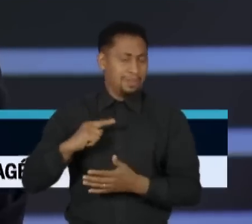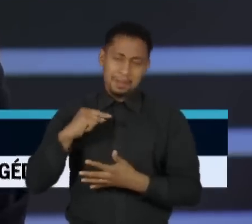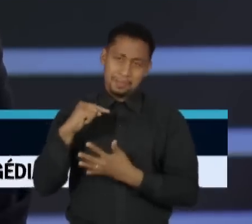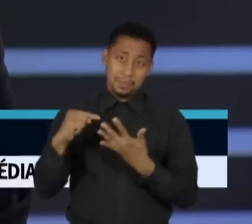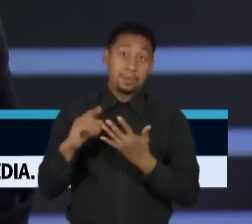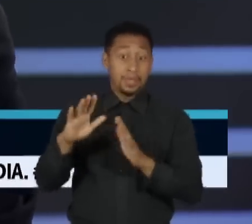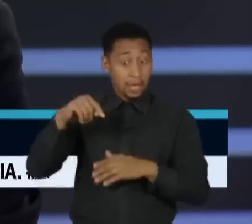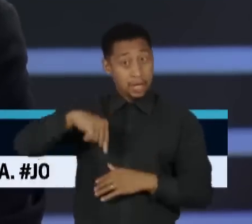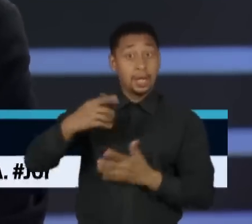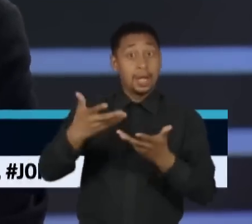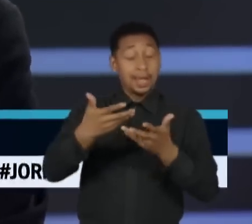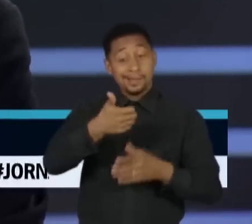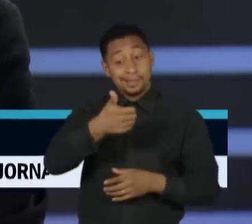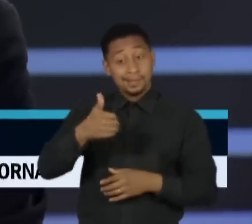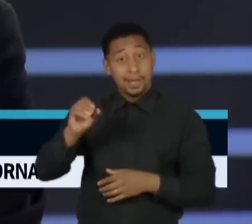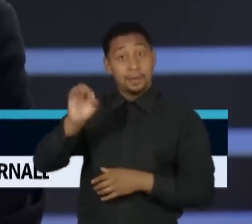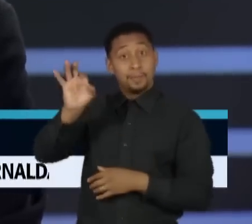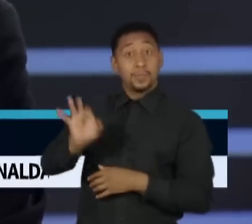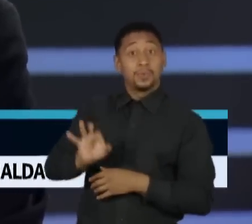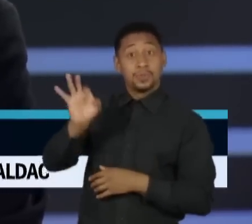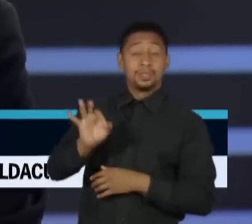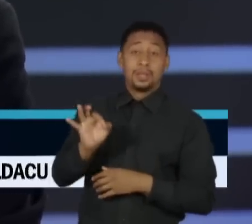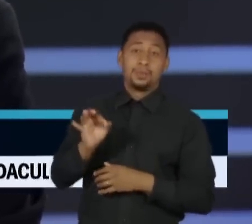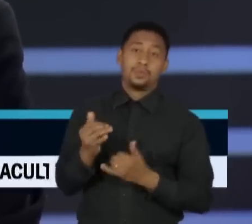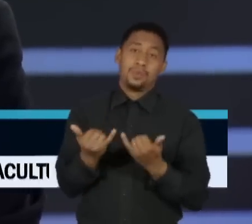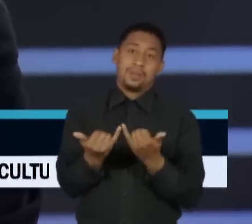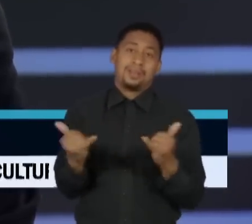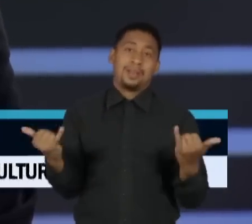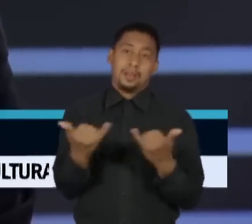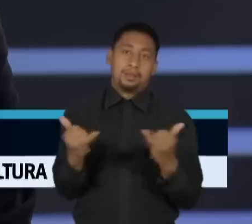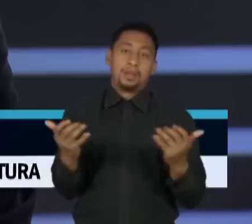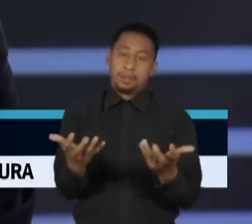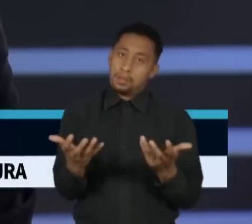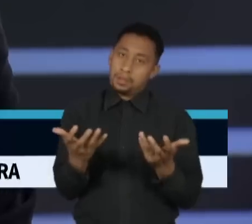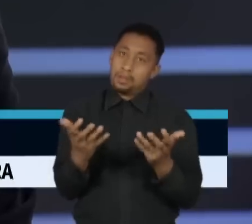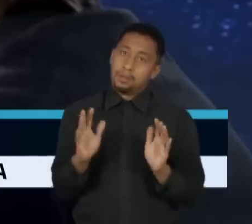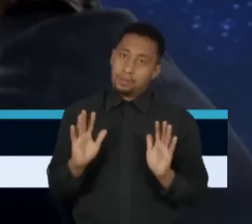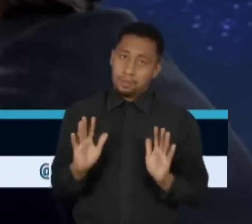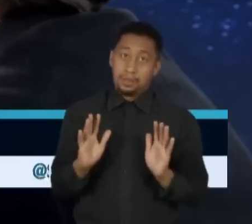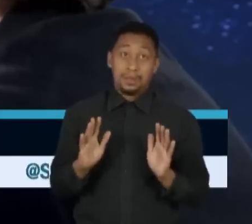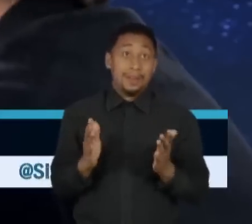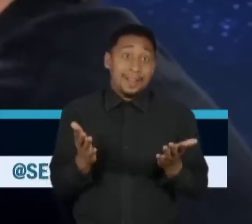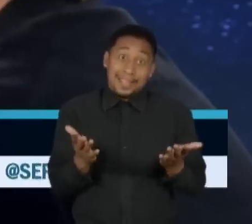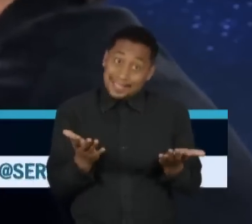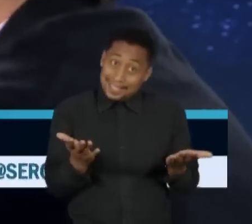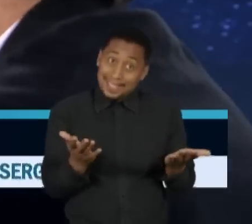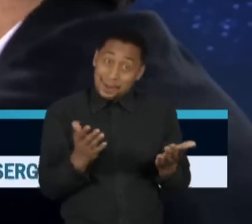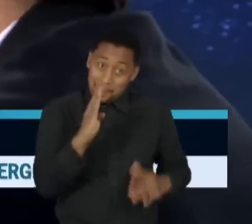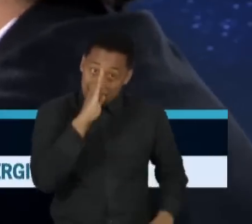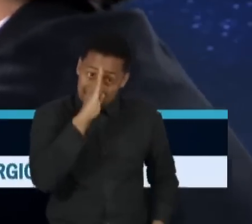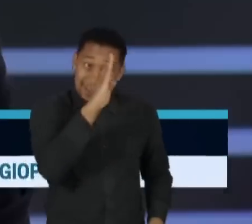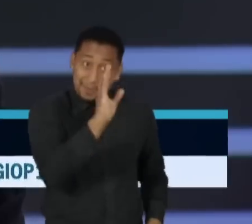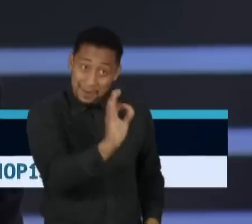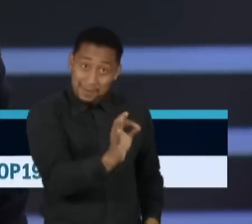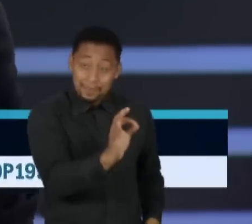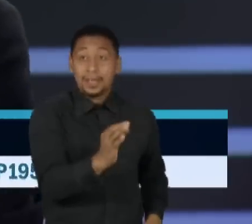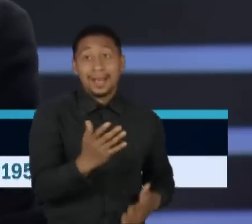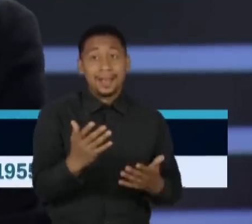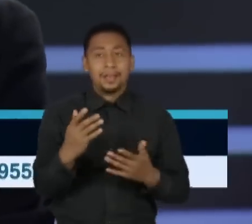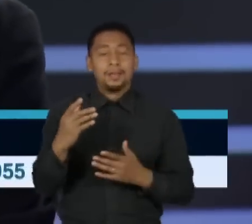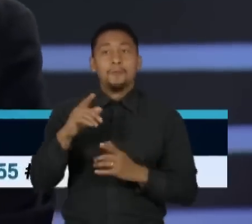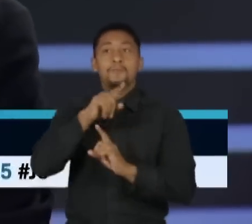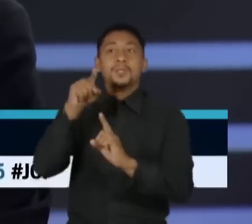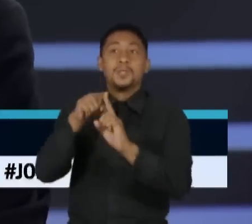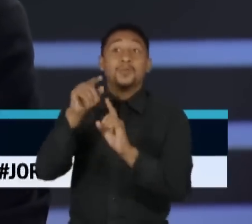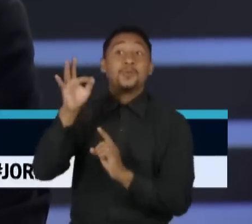100% elétrica. Eles possivelmente vai ser o chinês que vai lançar uma. Acho que essa é a menina dos olhos, né? Pois é, eles estão olhando lá na frente, eles